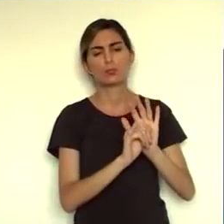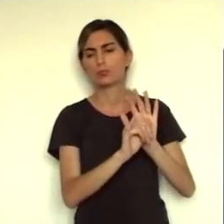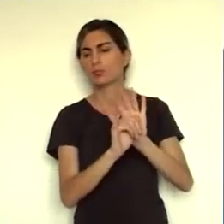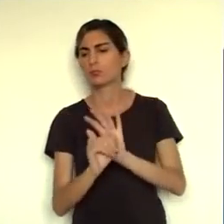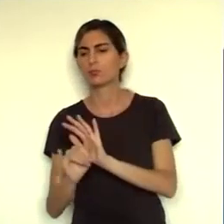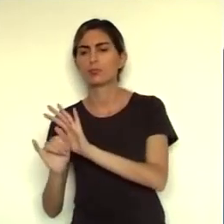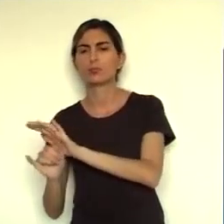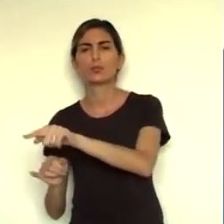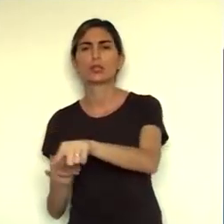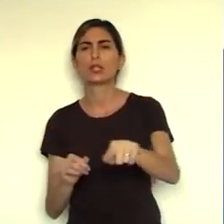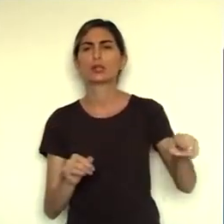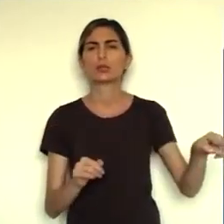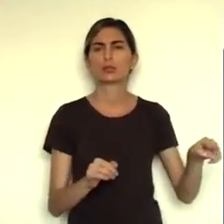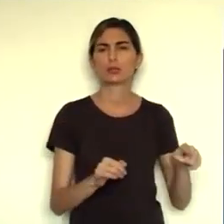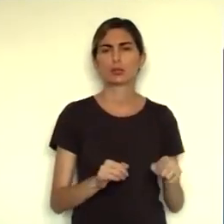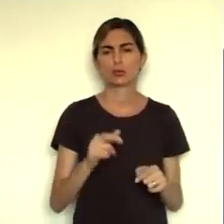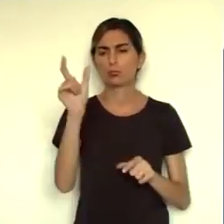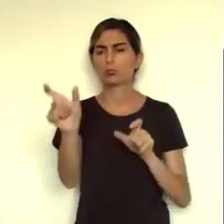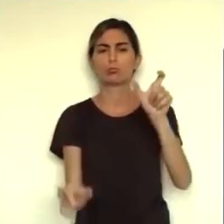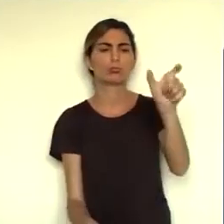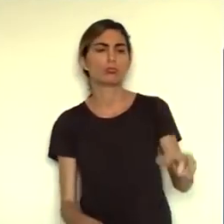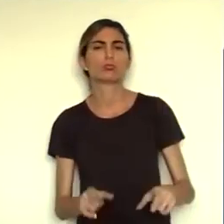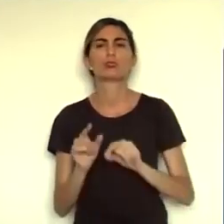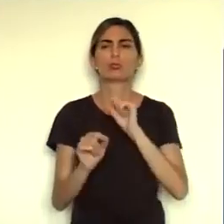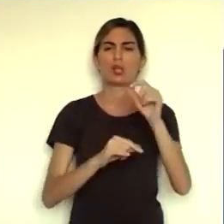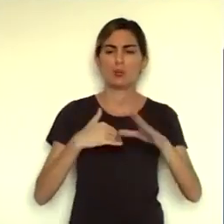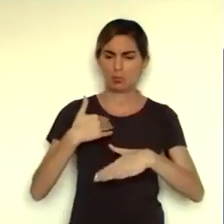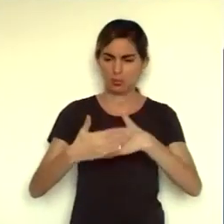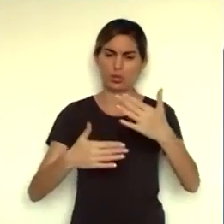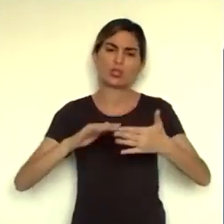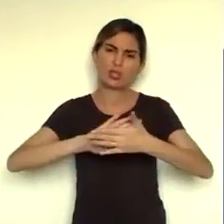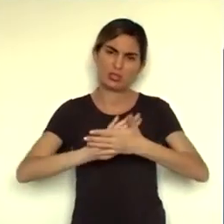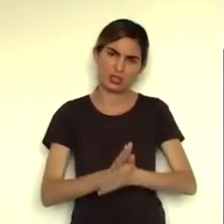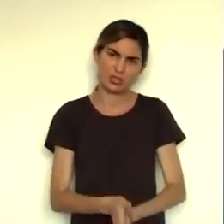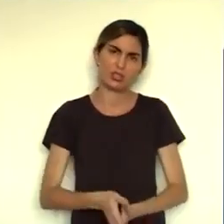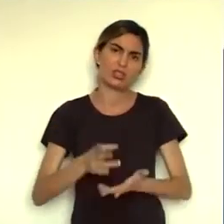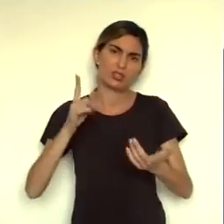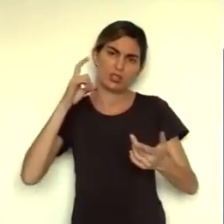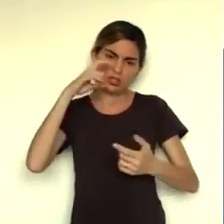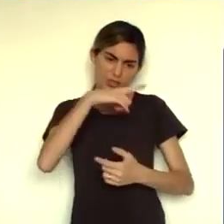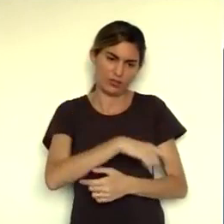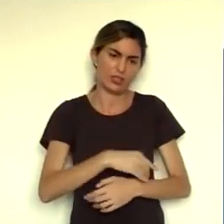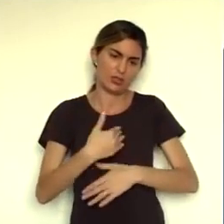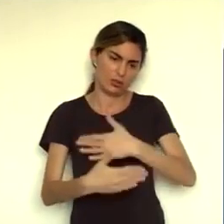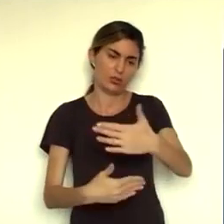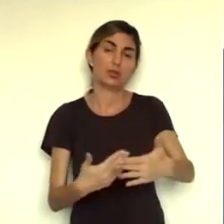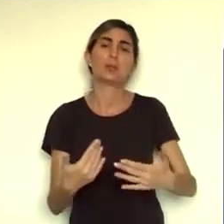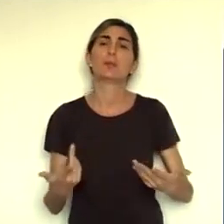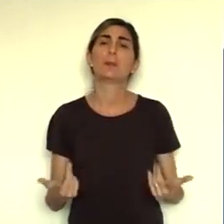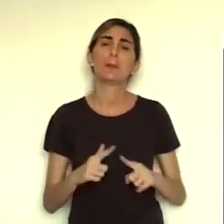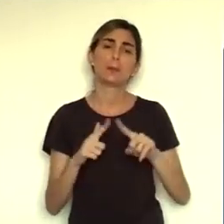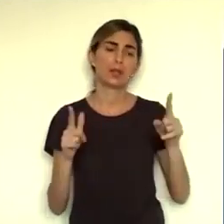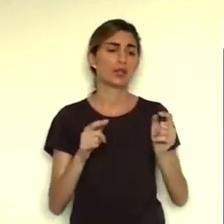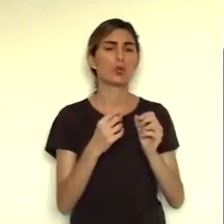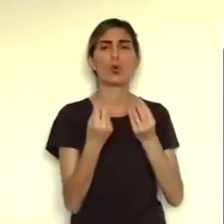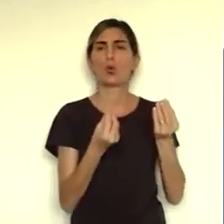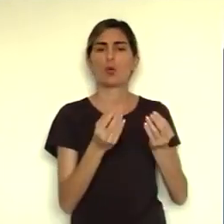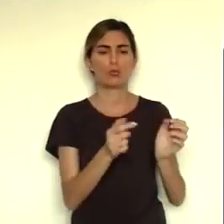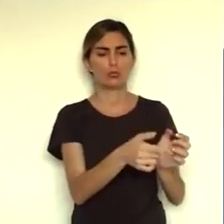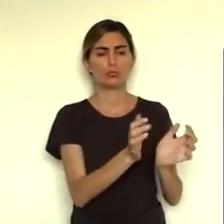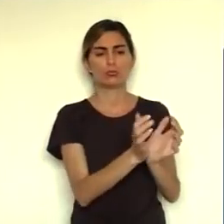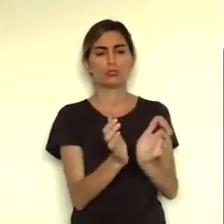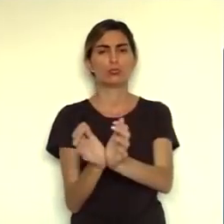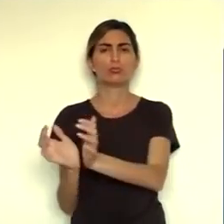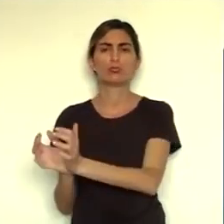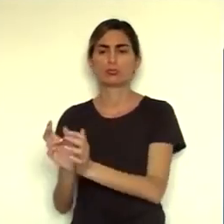estão presentes? E quais, mesmo com esse processo degradante, com esse processo perverso, de que forma essas etnias